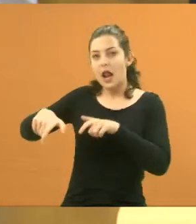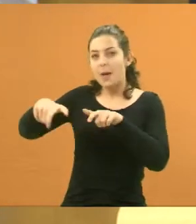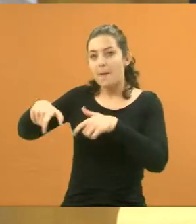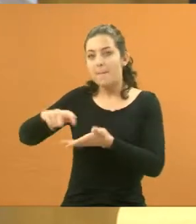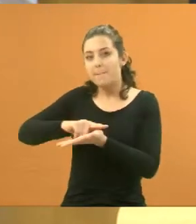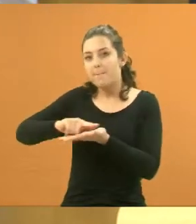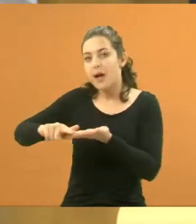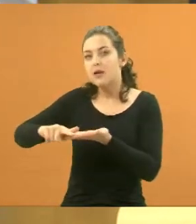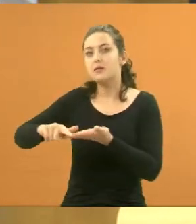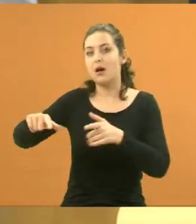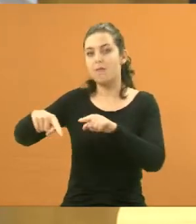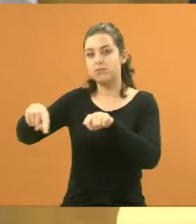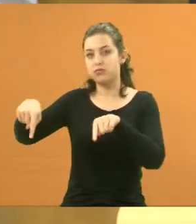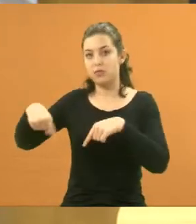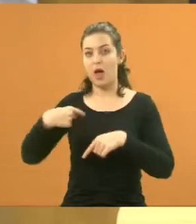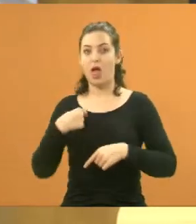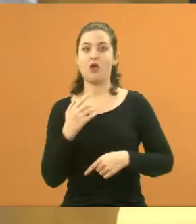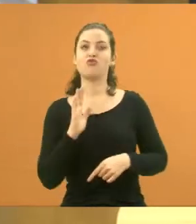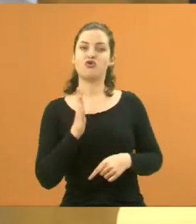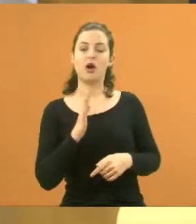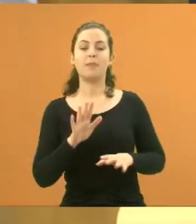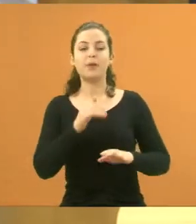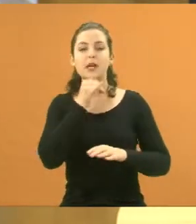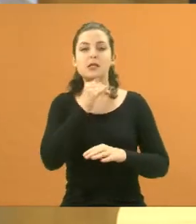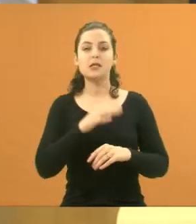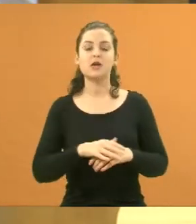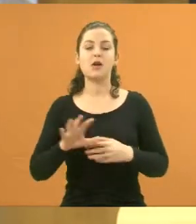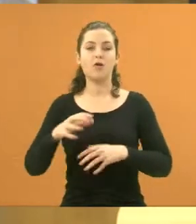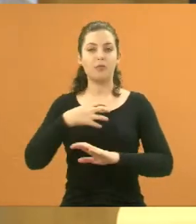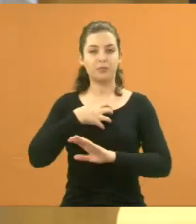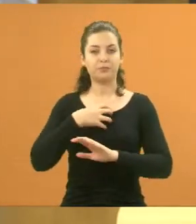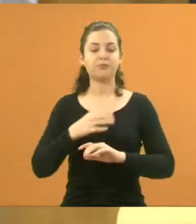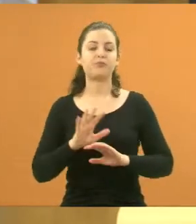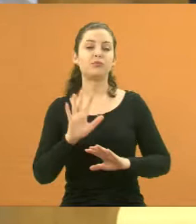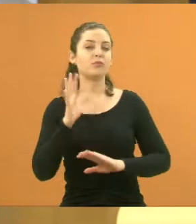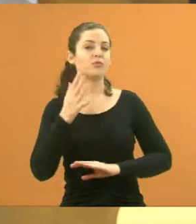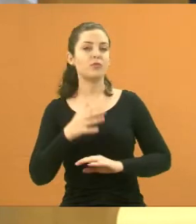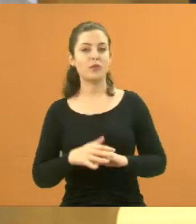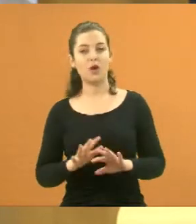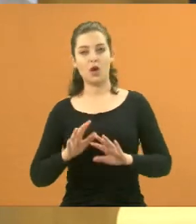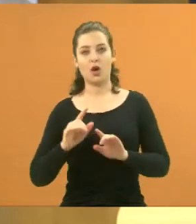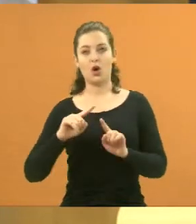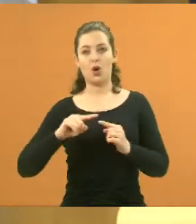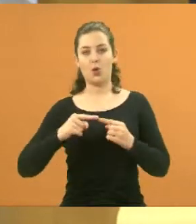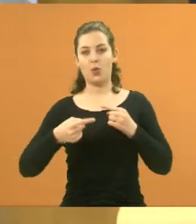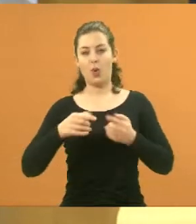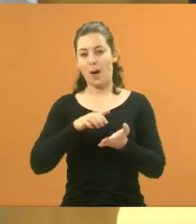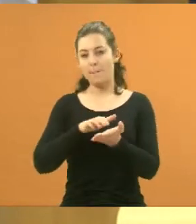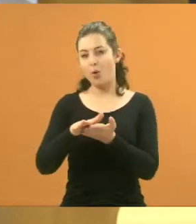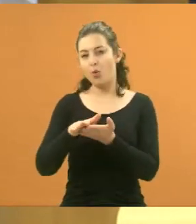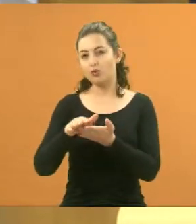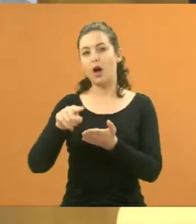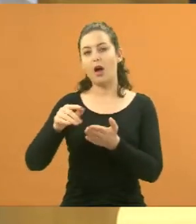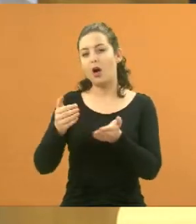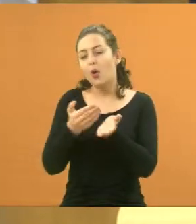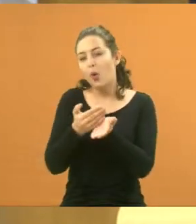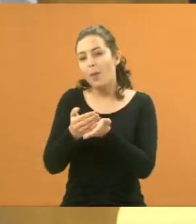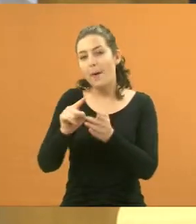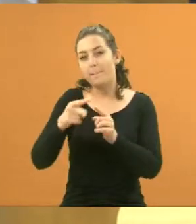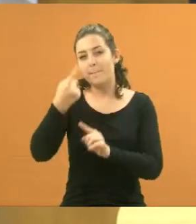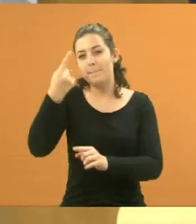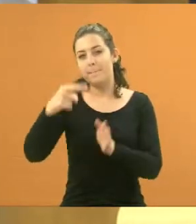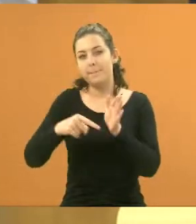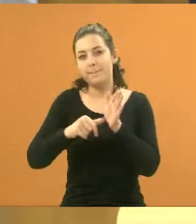eu já estive numa situação dessa, onde o fato gerador, ou seja, aquela multa inicial que é